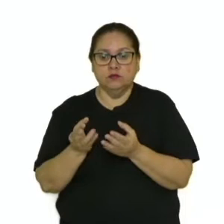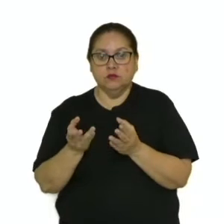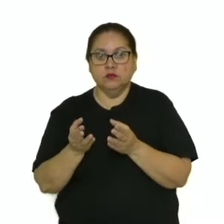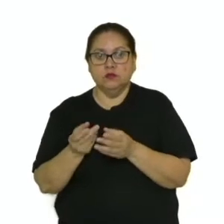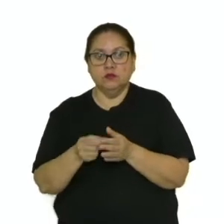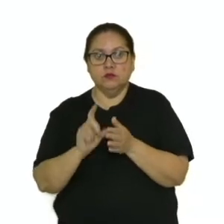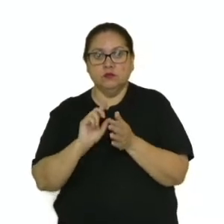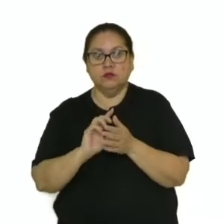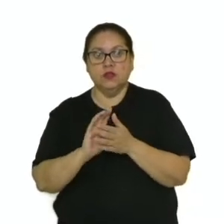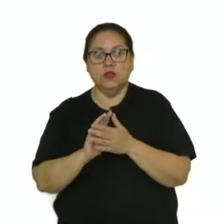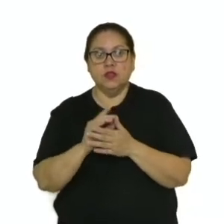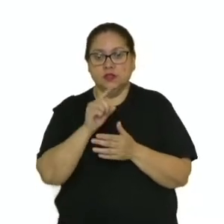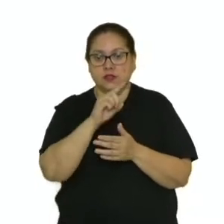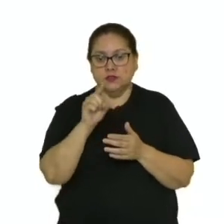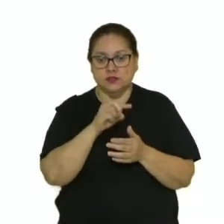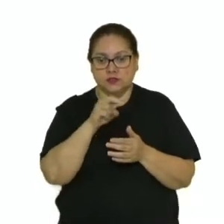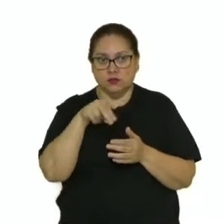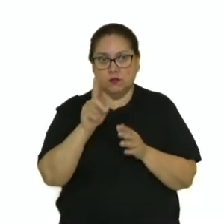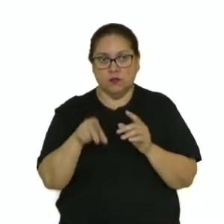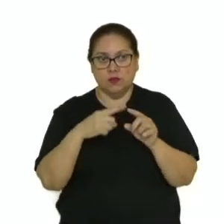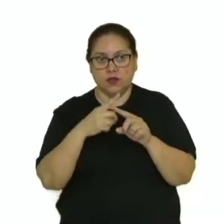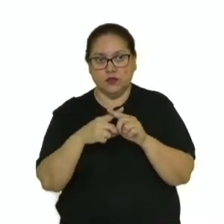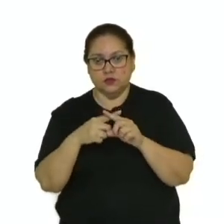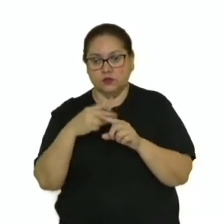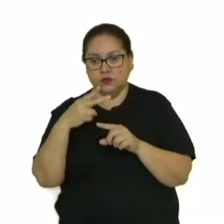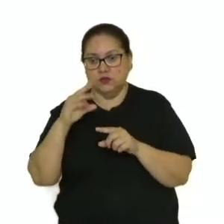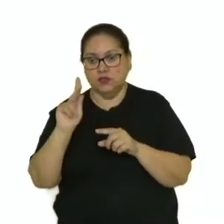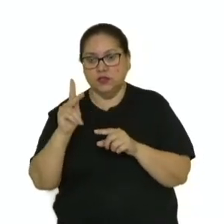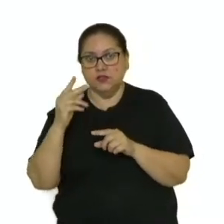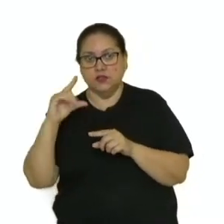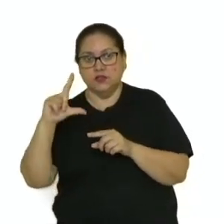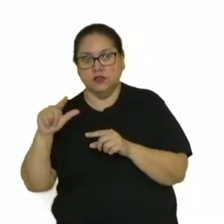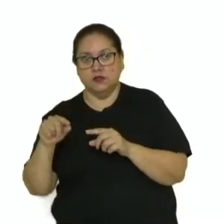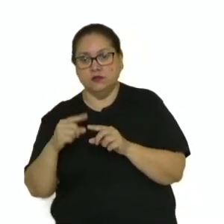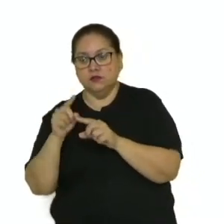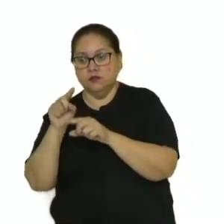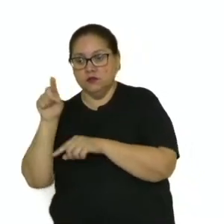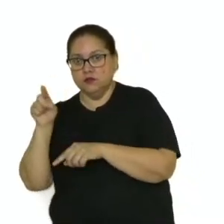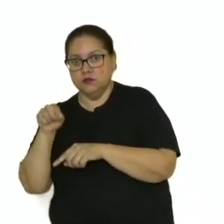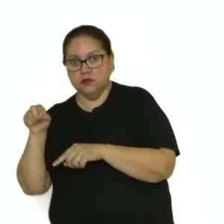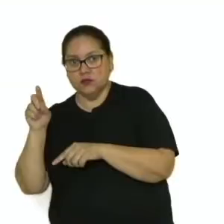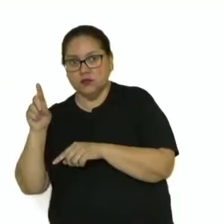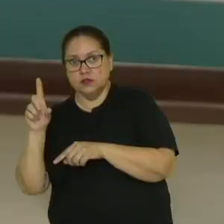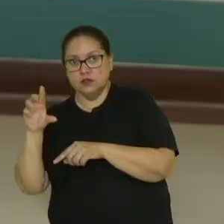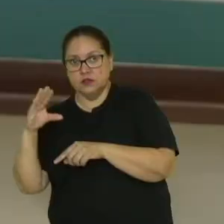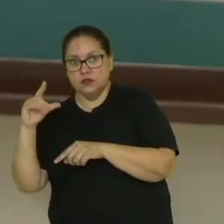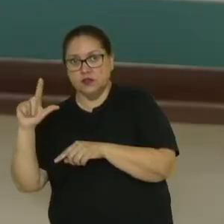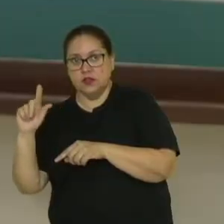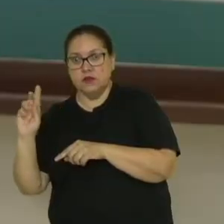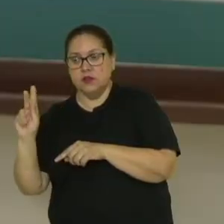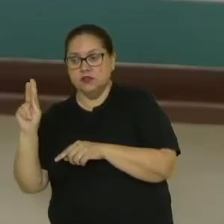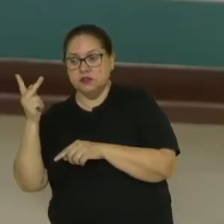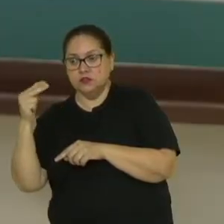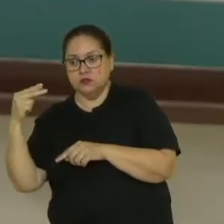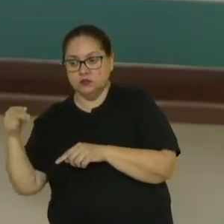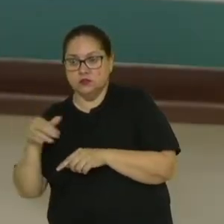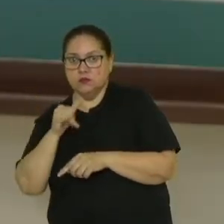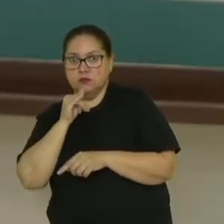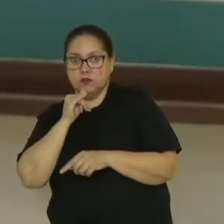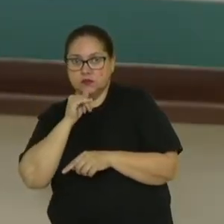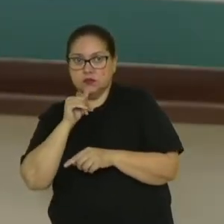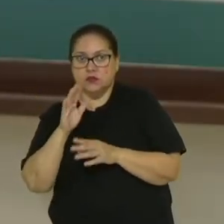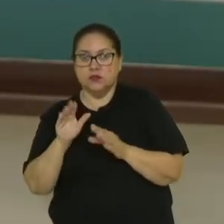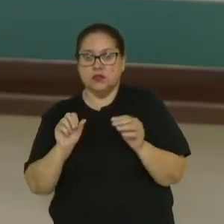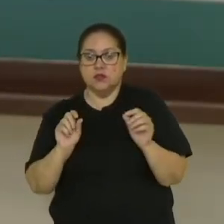precipitado sobre o zinco. Então, o zinco mais o ácido clorídrico formando o cloreto de zinco mais o gás hidrogênio é um exemplo, então,